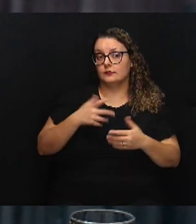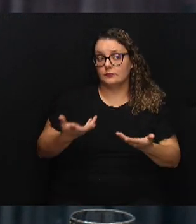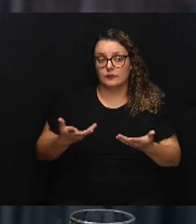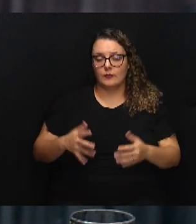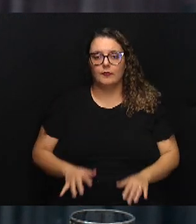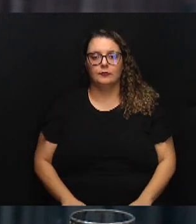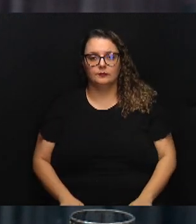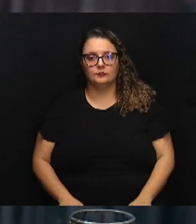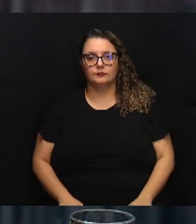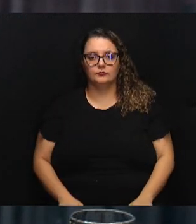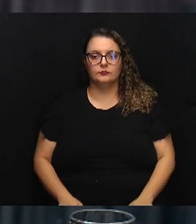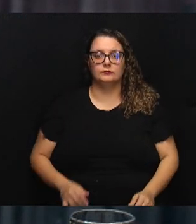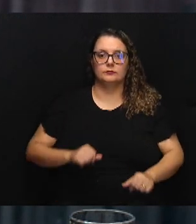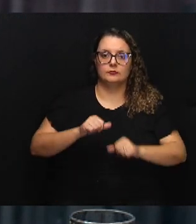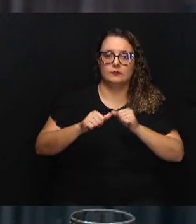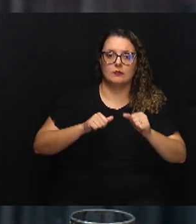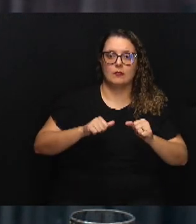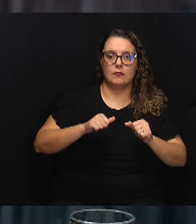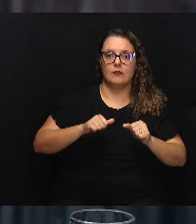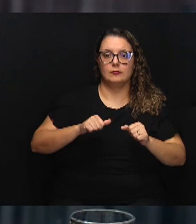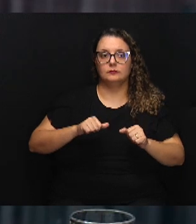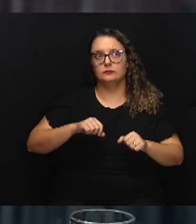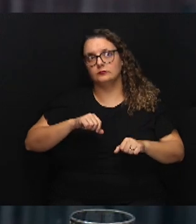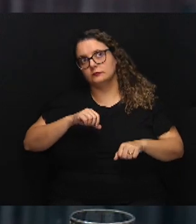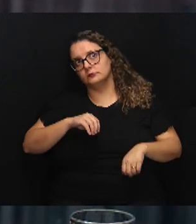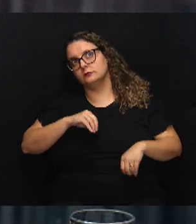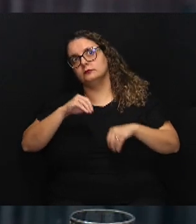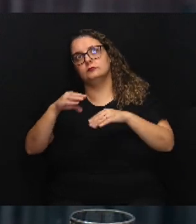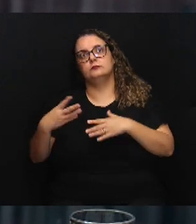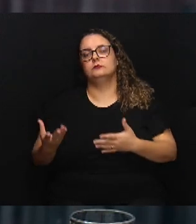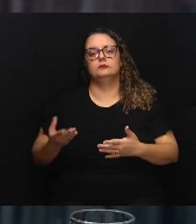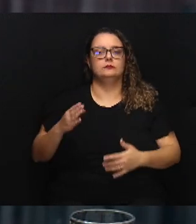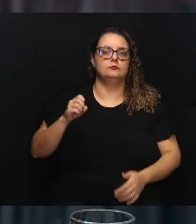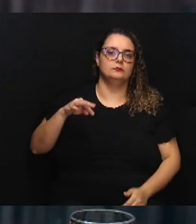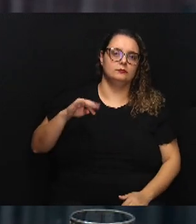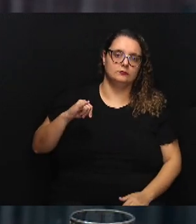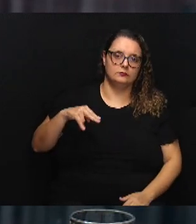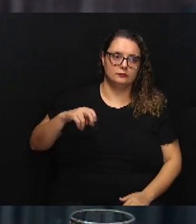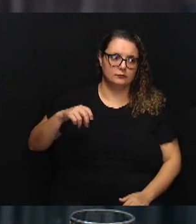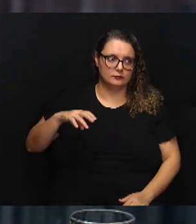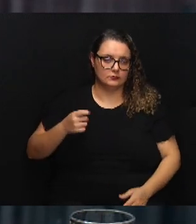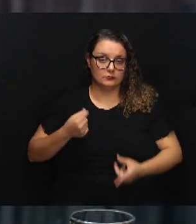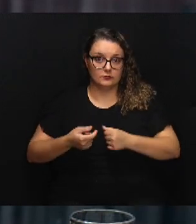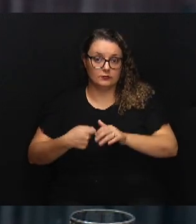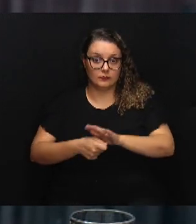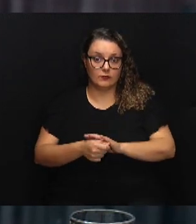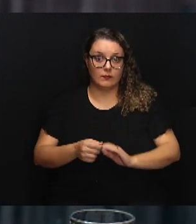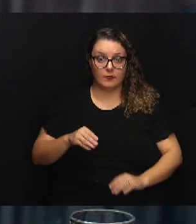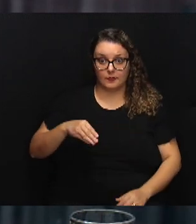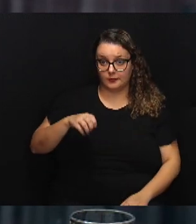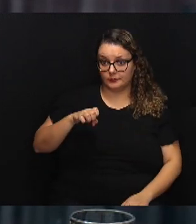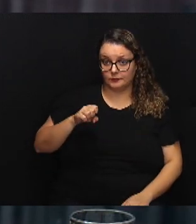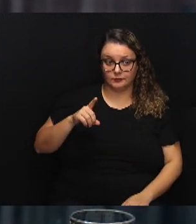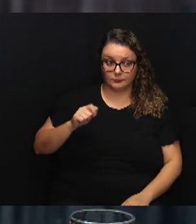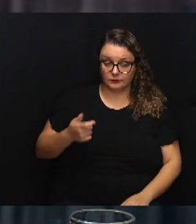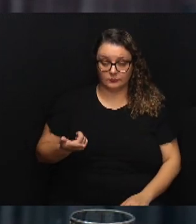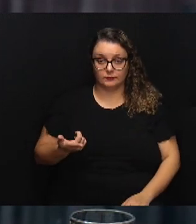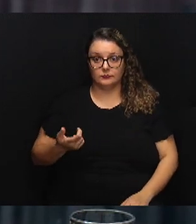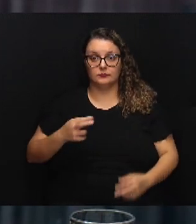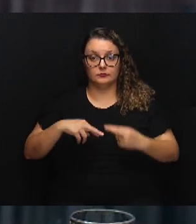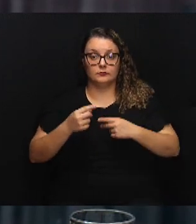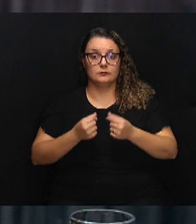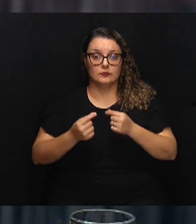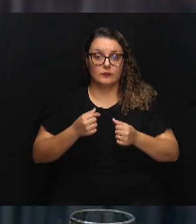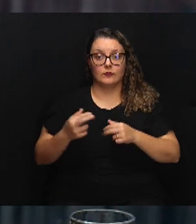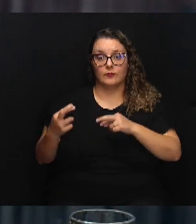precisa mudar de continente, até que ponto você precisa investir em uma diferente moeda, né? Hoje a questão financeira, a gente